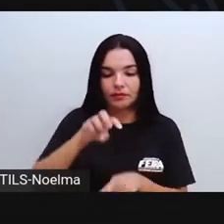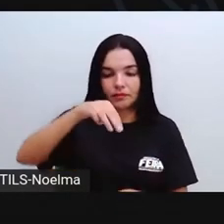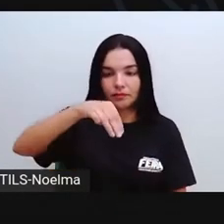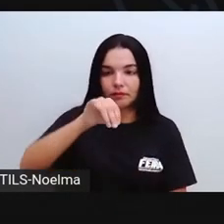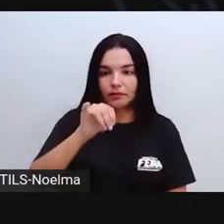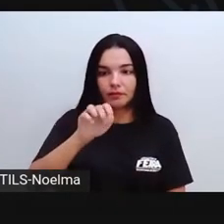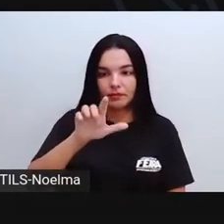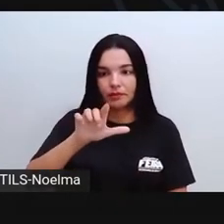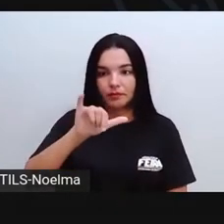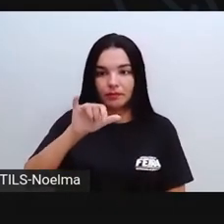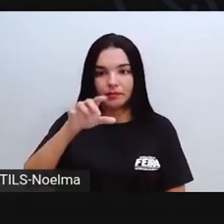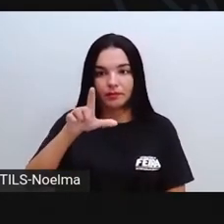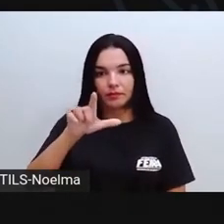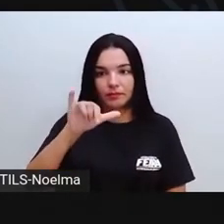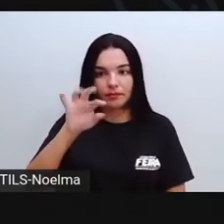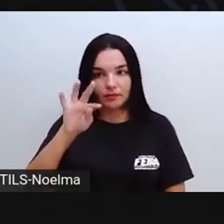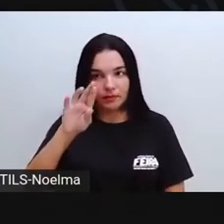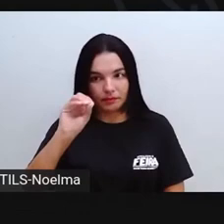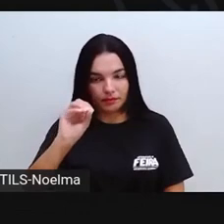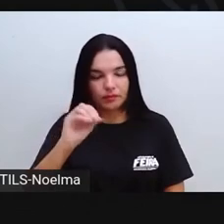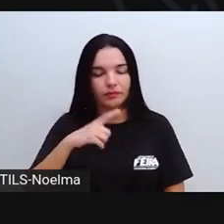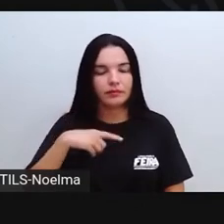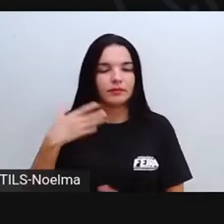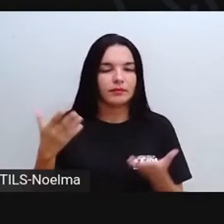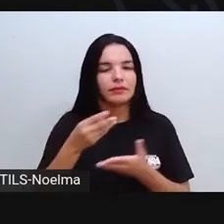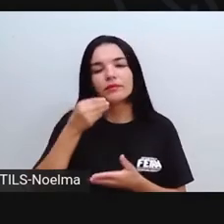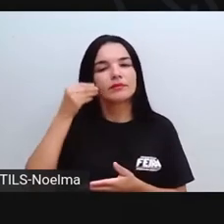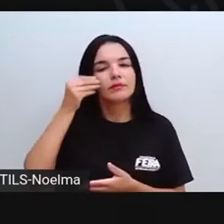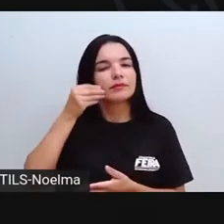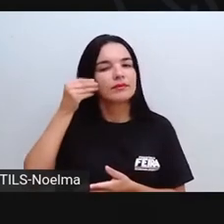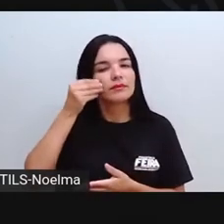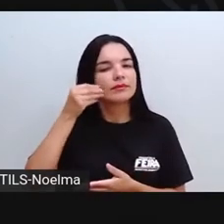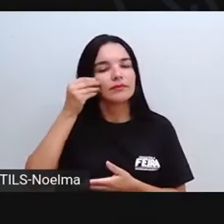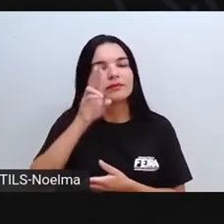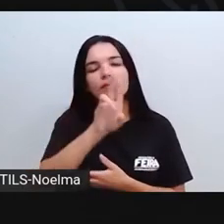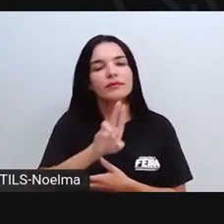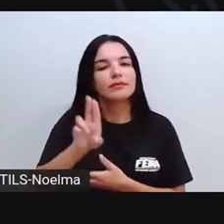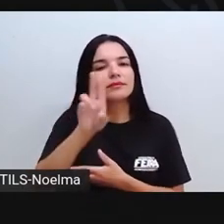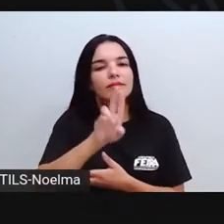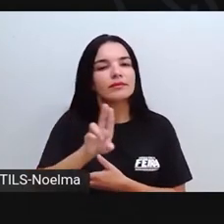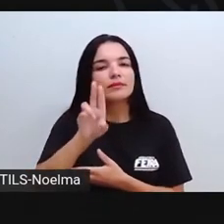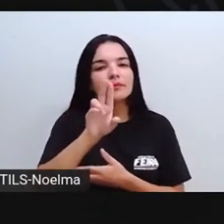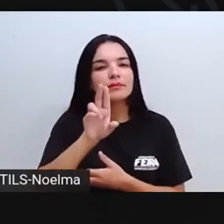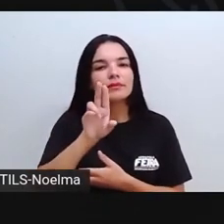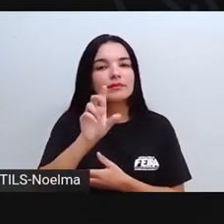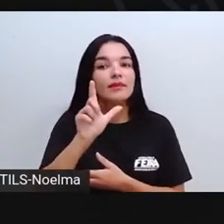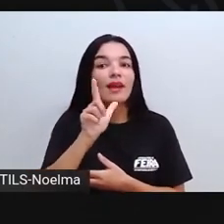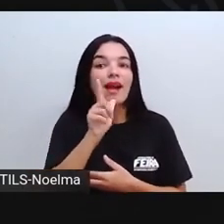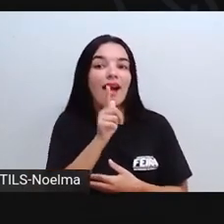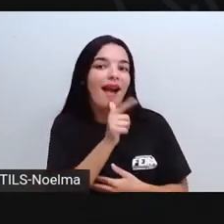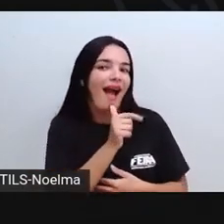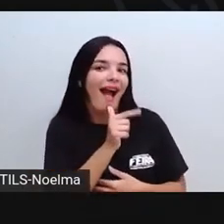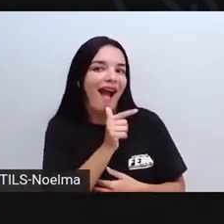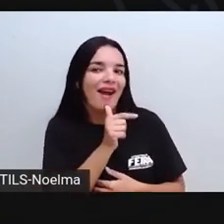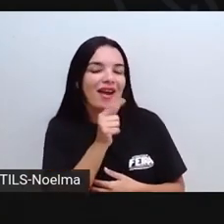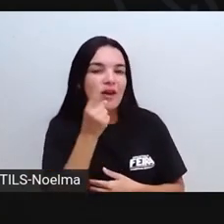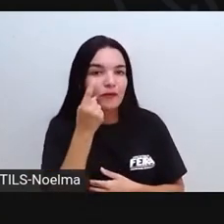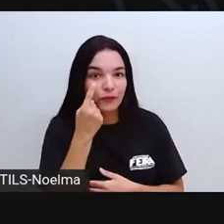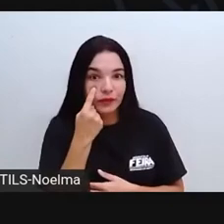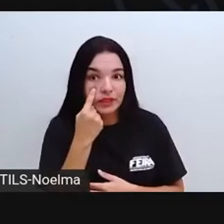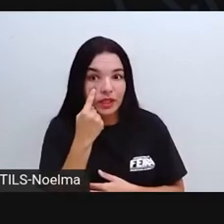certo? E hoje nós vamos fazer aqui um experimento, né? Utilizando aí a água para que vocês